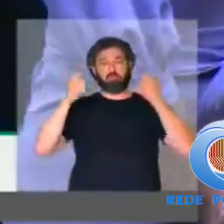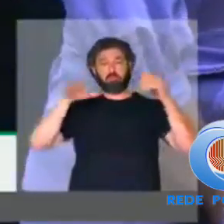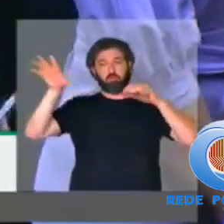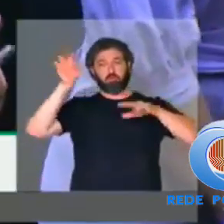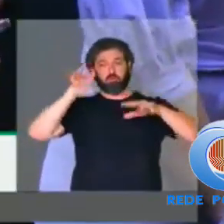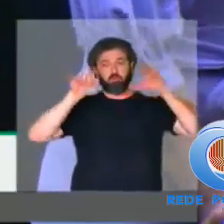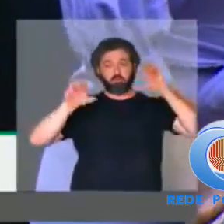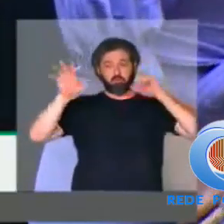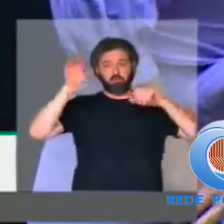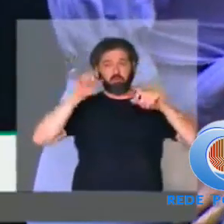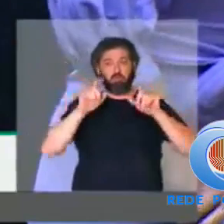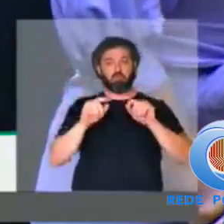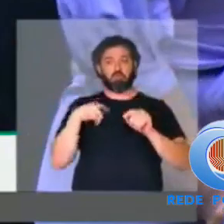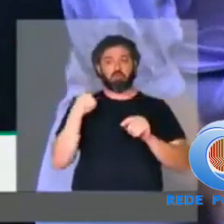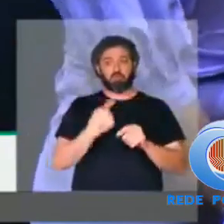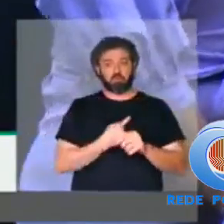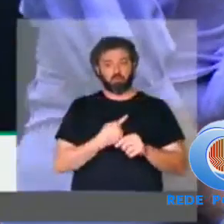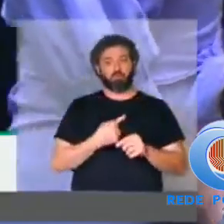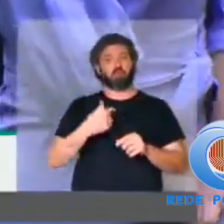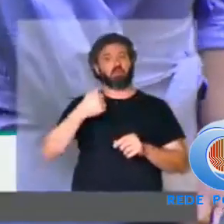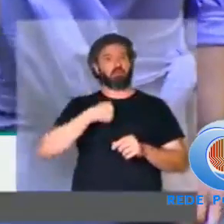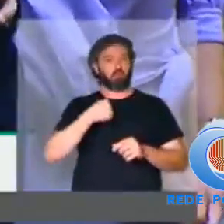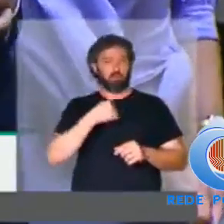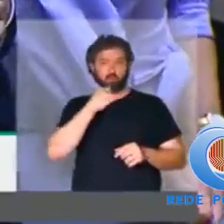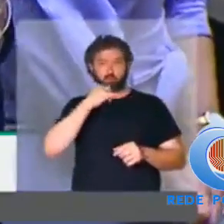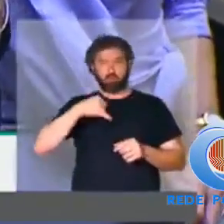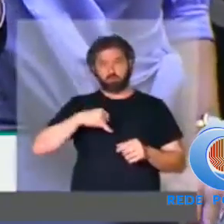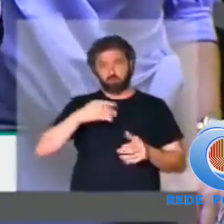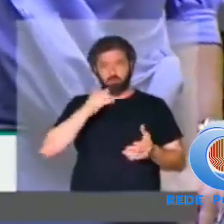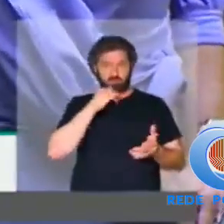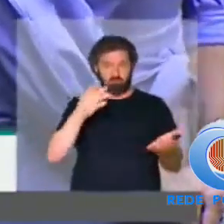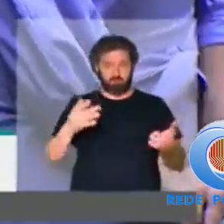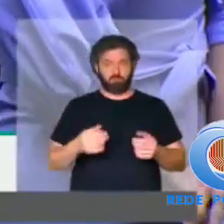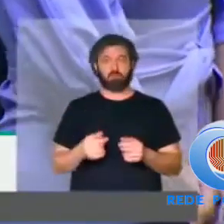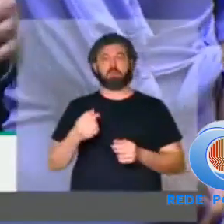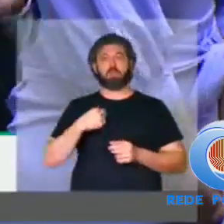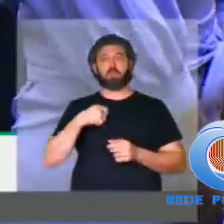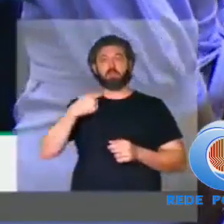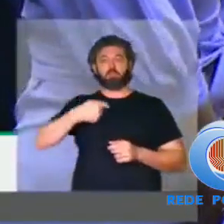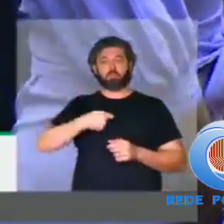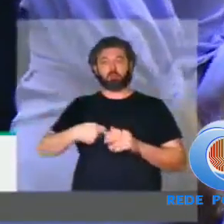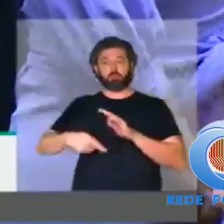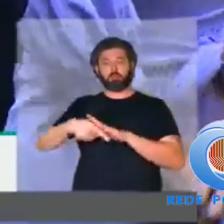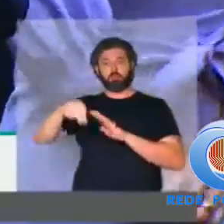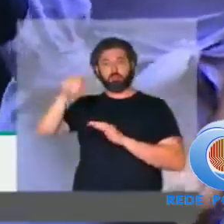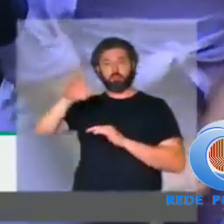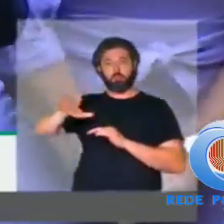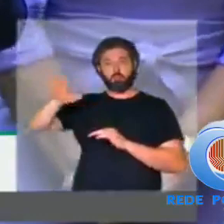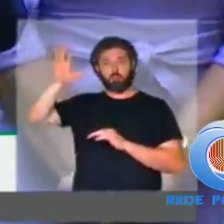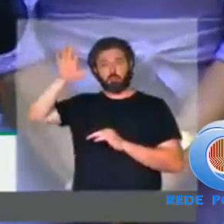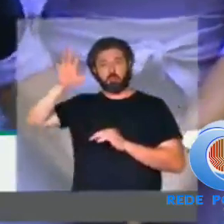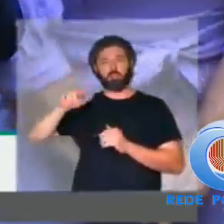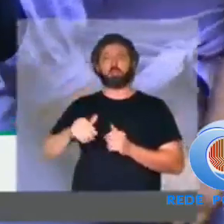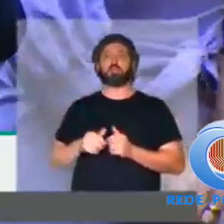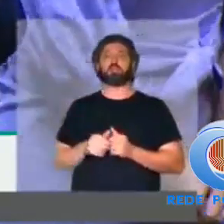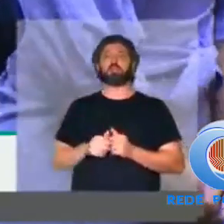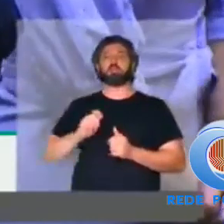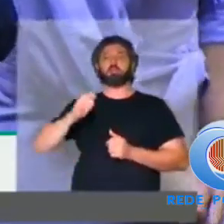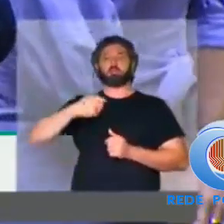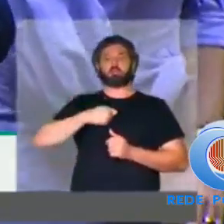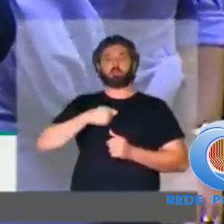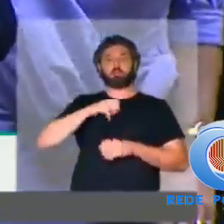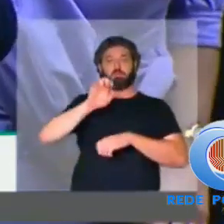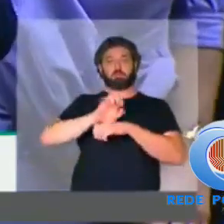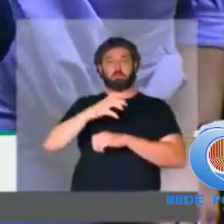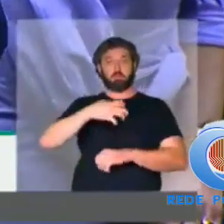e a gente que caminha, eu particularmente, que venho do Nordeste, que venho